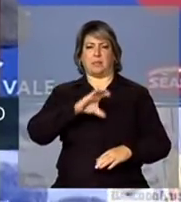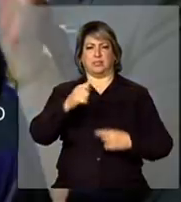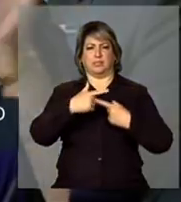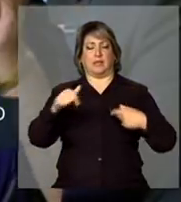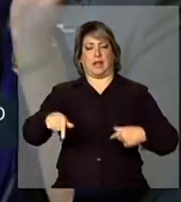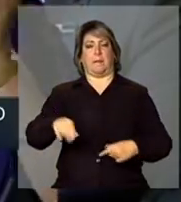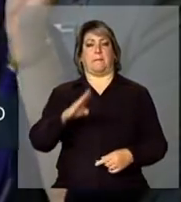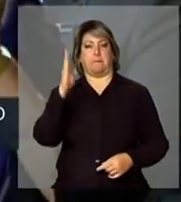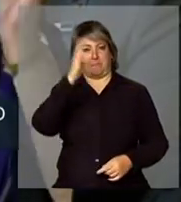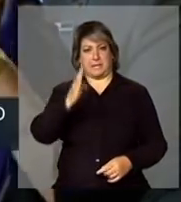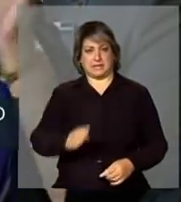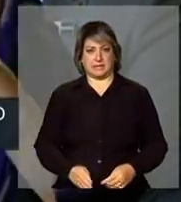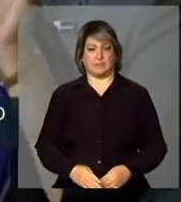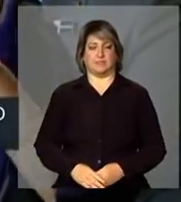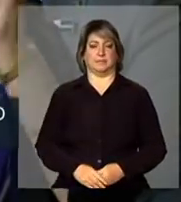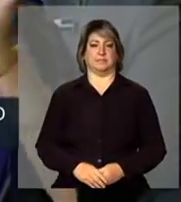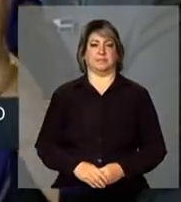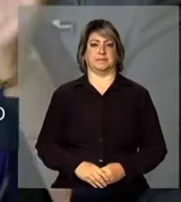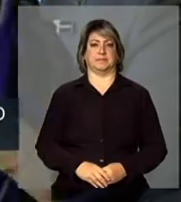aqui no Brasil.